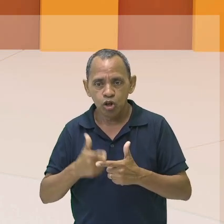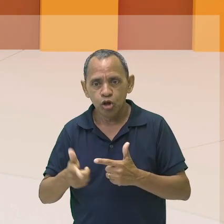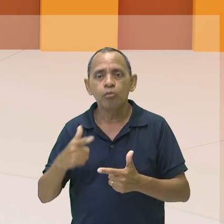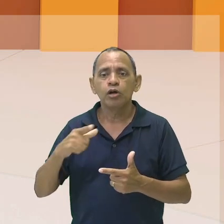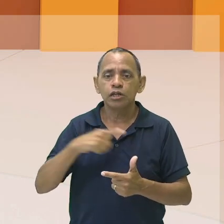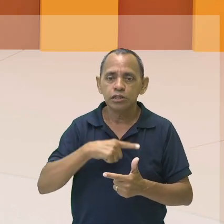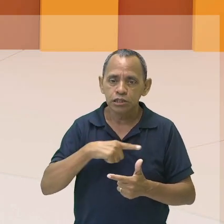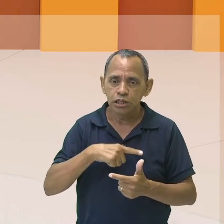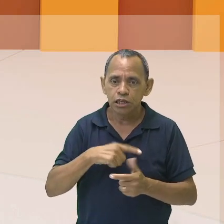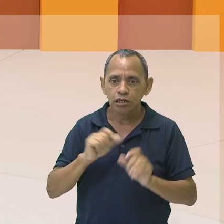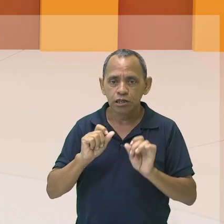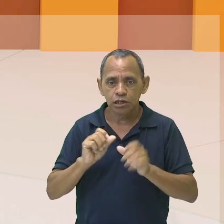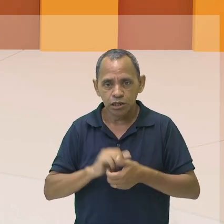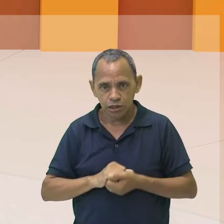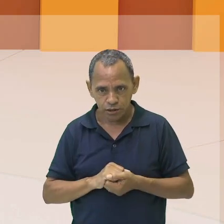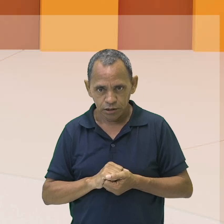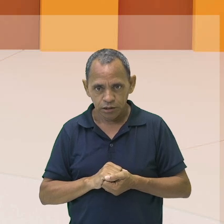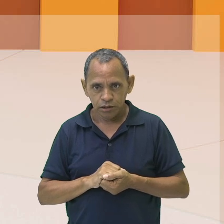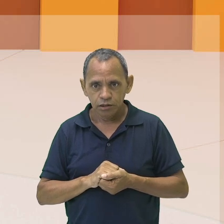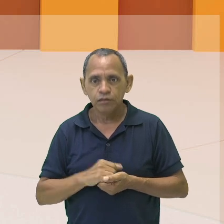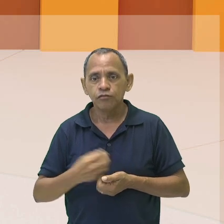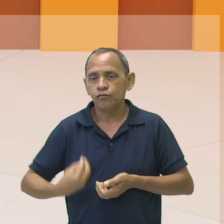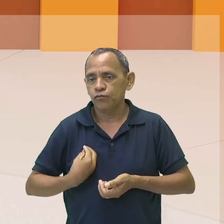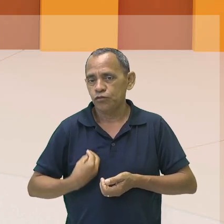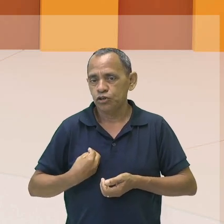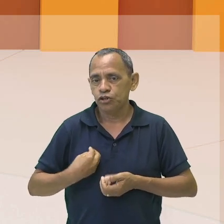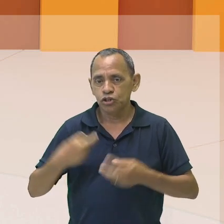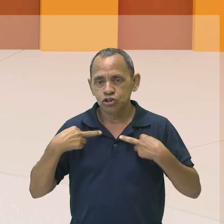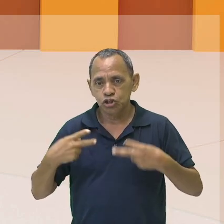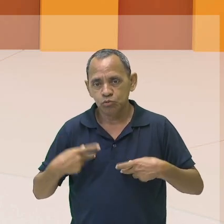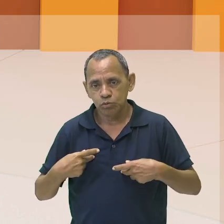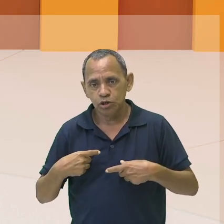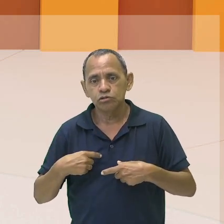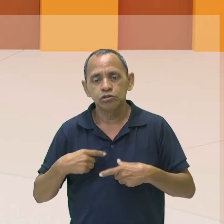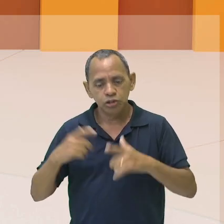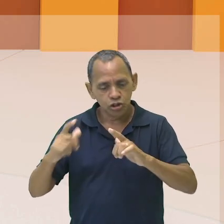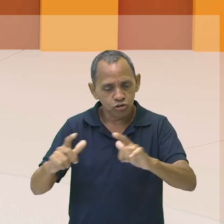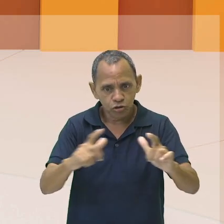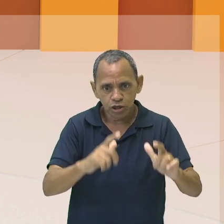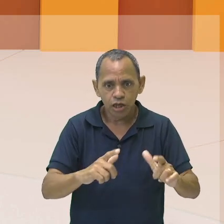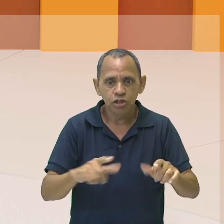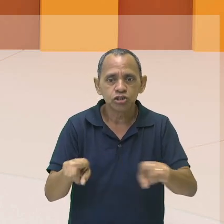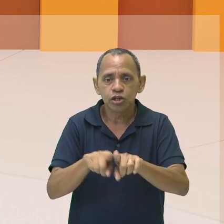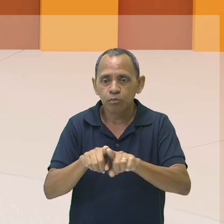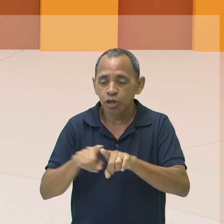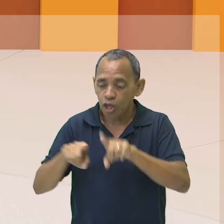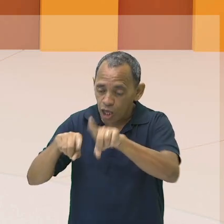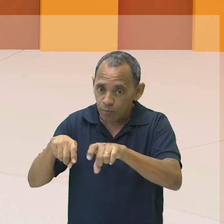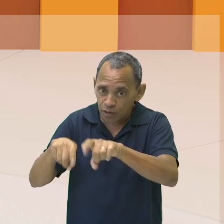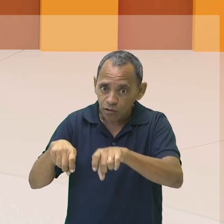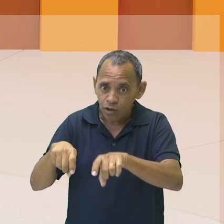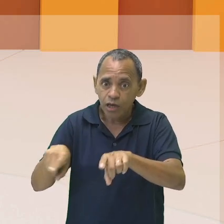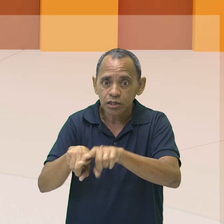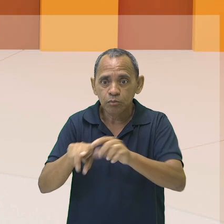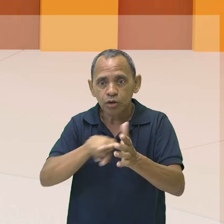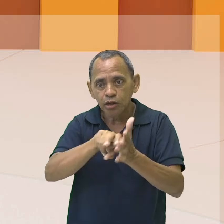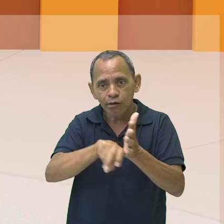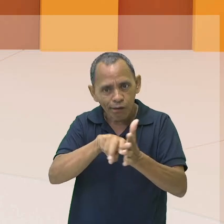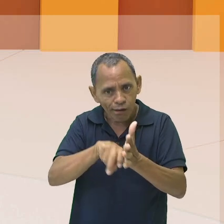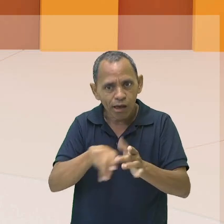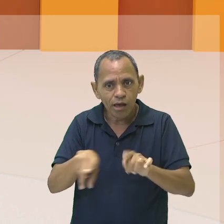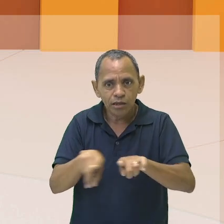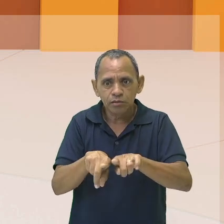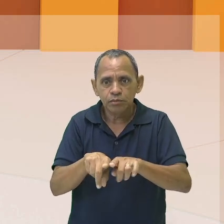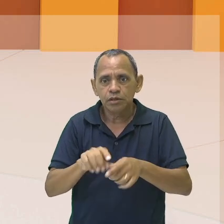que também degrada muito o meio ambiente é a agricultura e pecuária, a agropecuária de uma forma geral. A gente tende a acreditar que